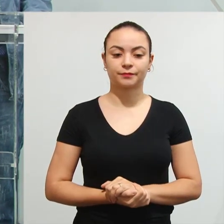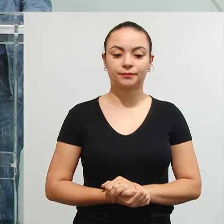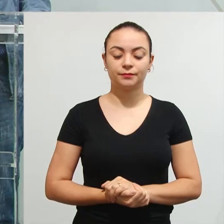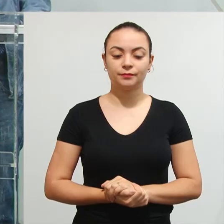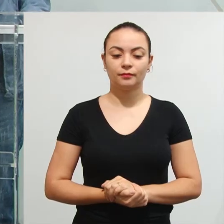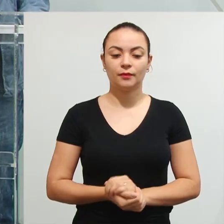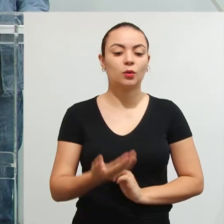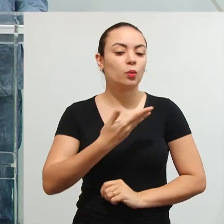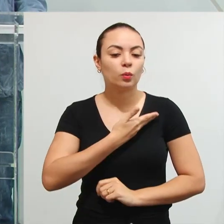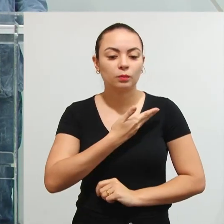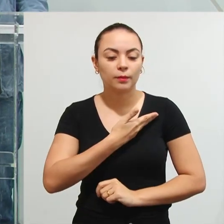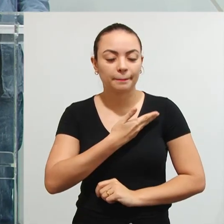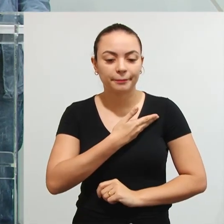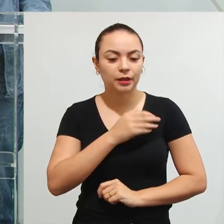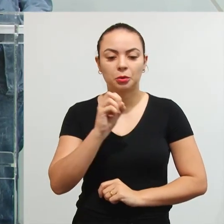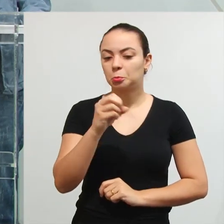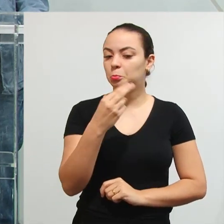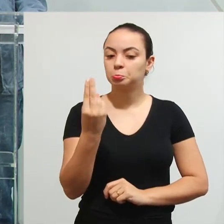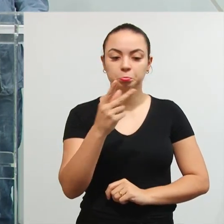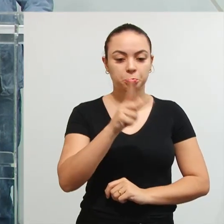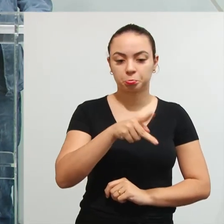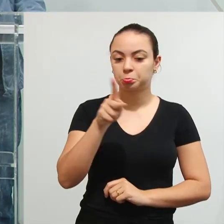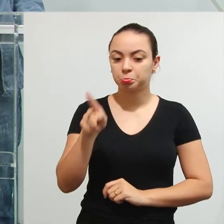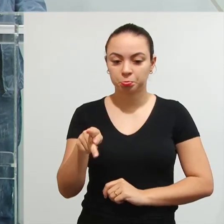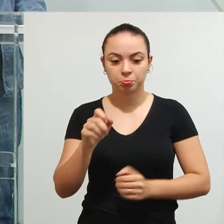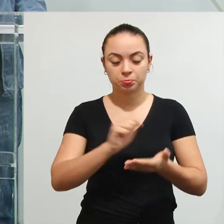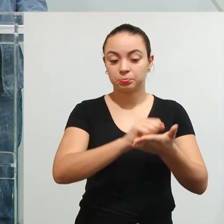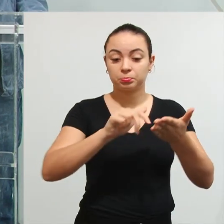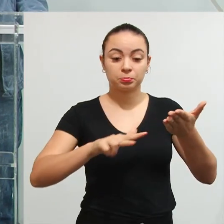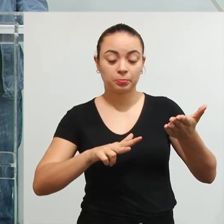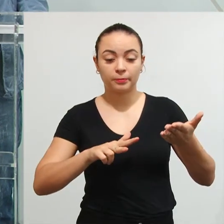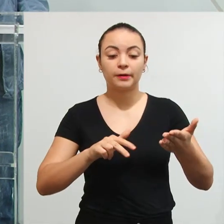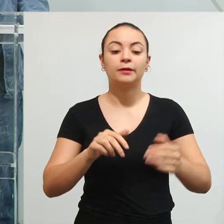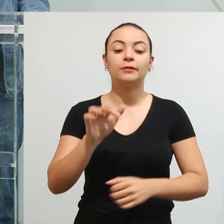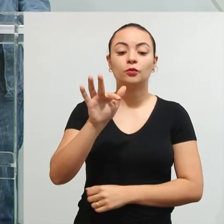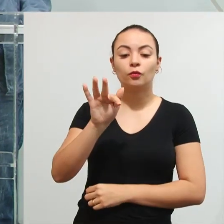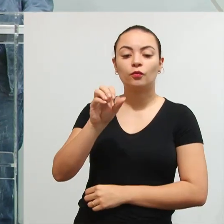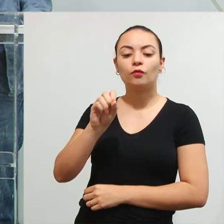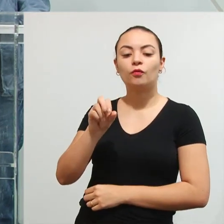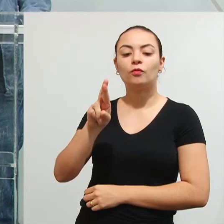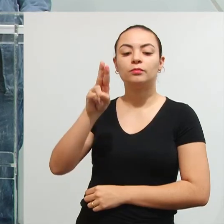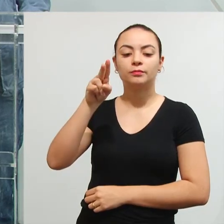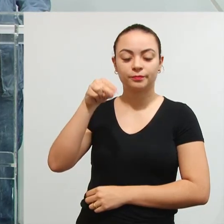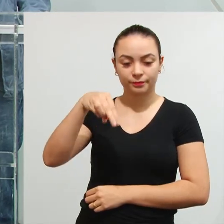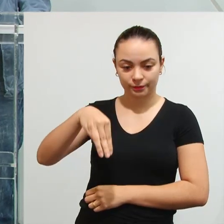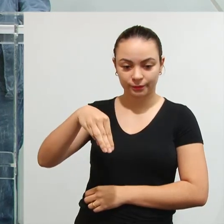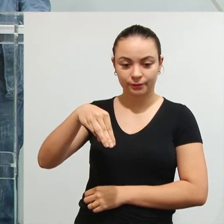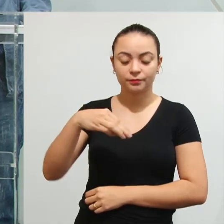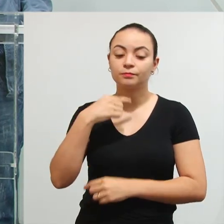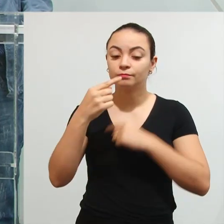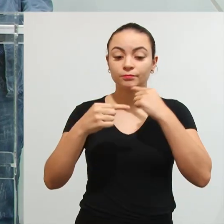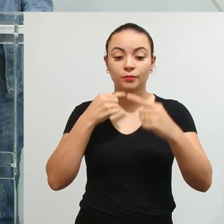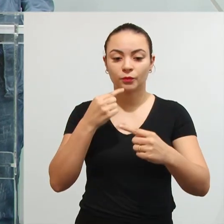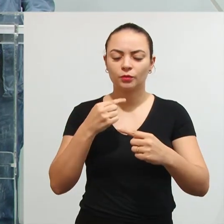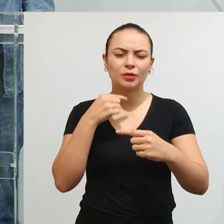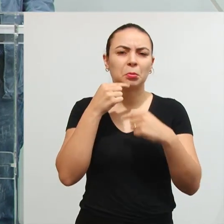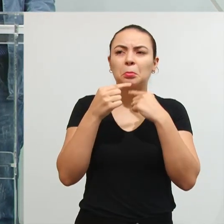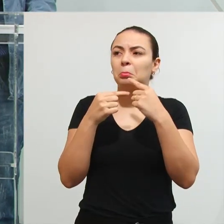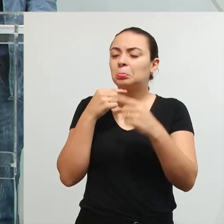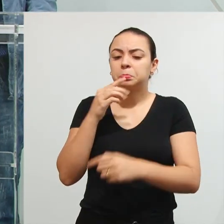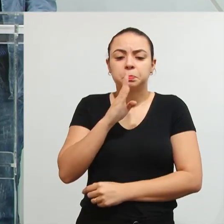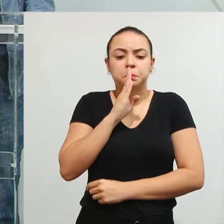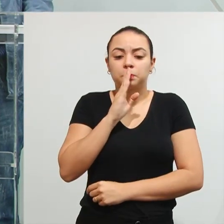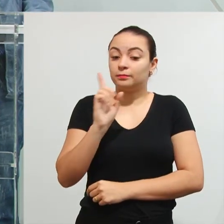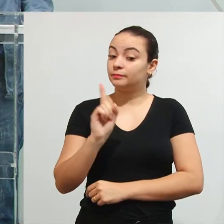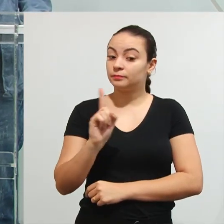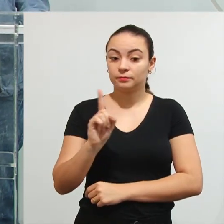com os colegas, tirar dúvidas com os colegas através dos fóruns de dúvida. Mas não deixe acumular as dúvidas. No